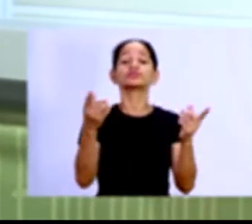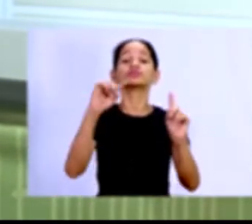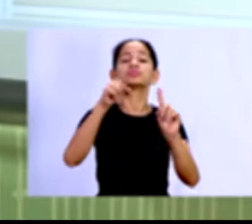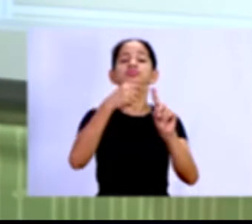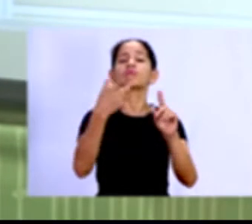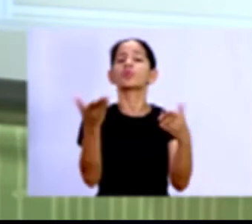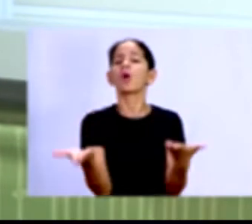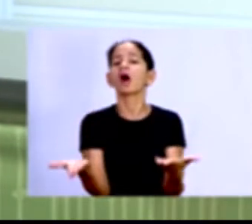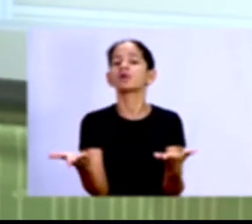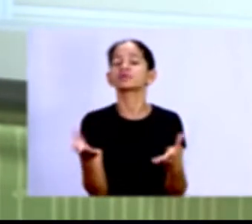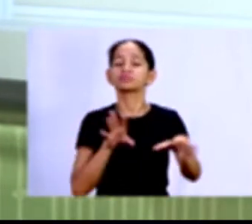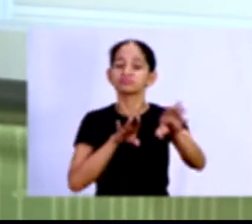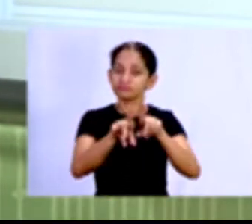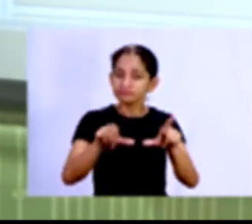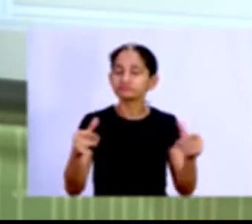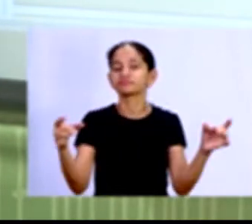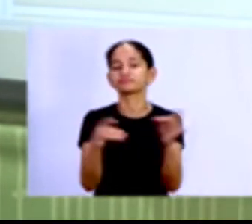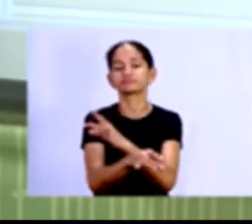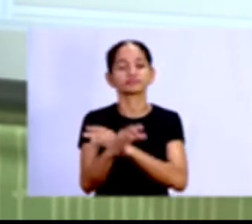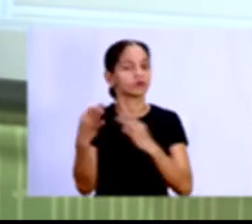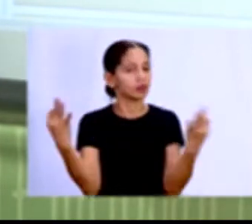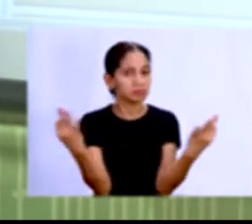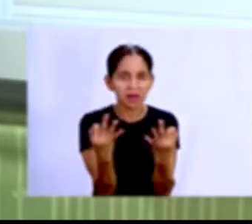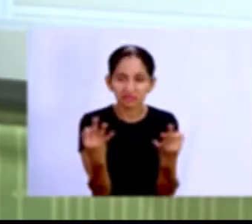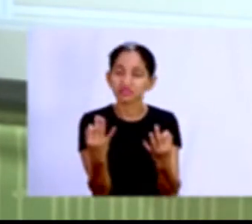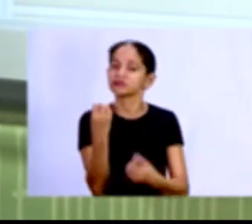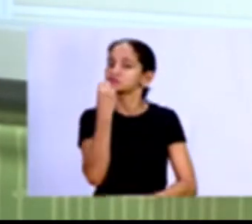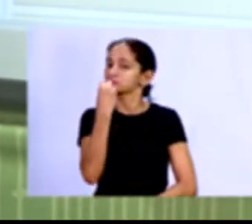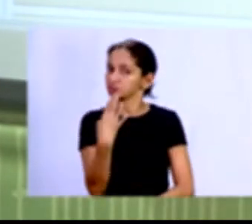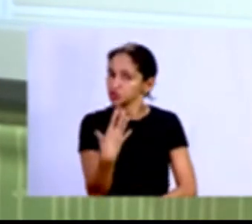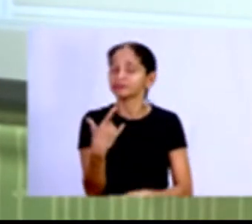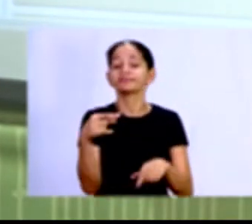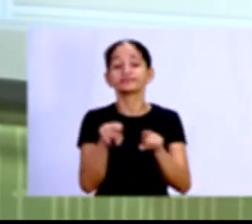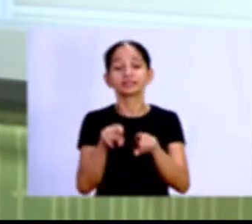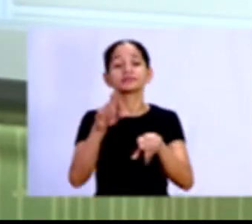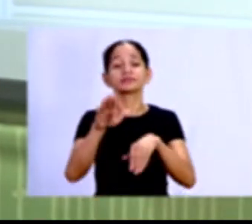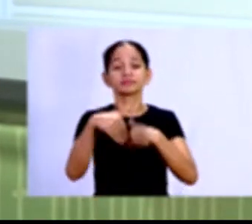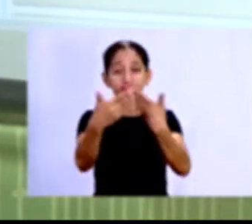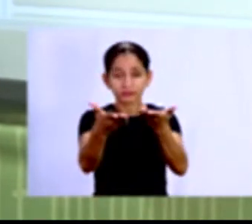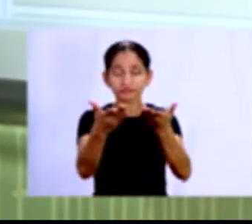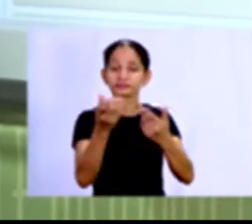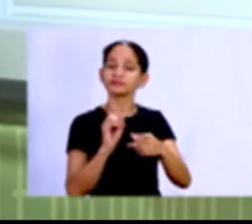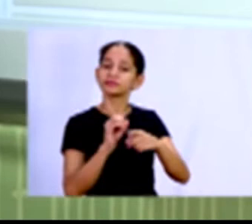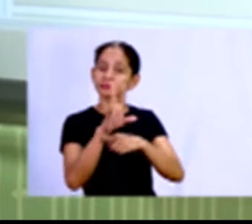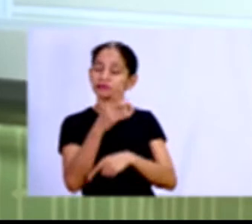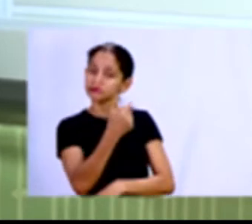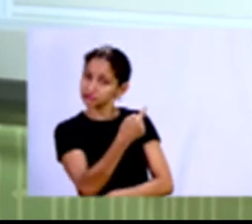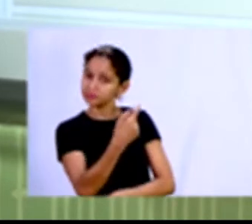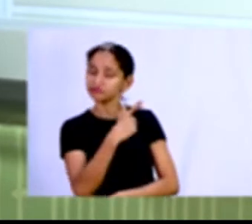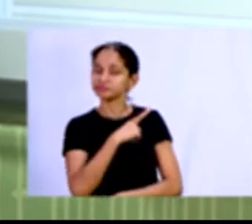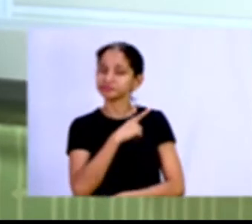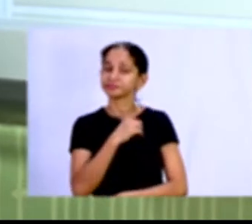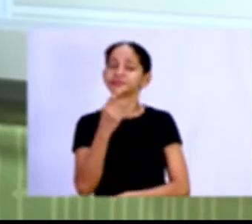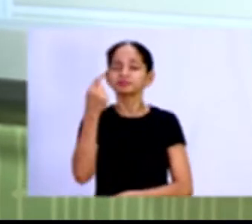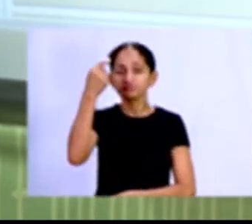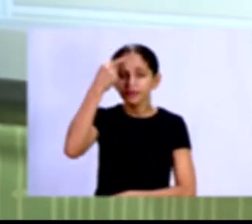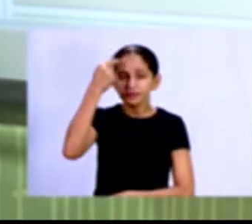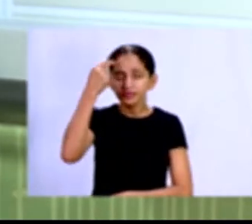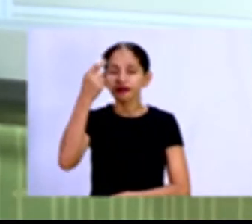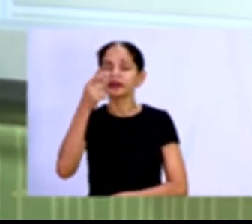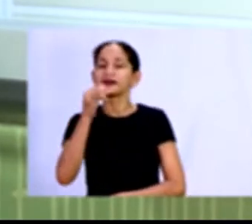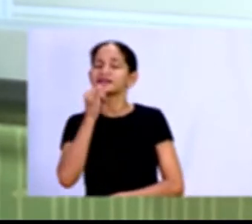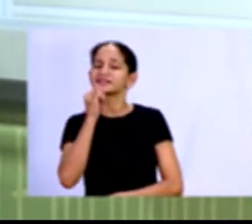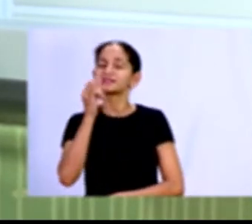objetivo da sua formação. Então, nós deixamos para você aí no slide, para que você possa, então, dar